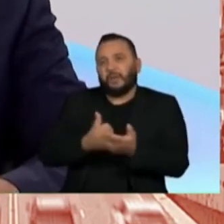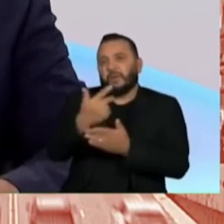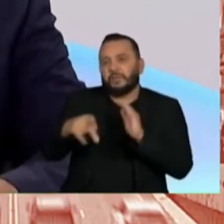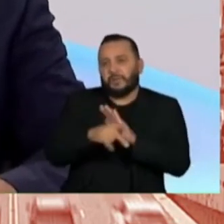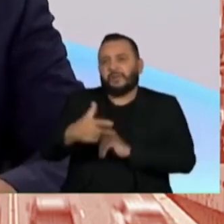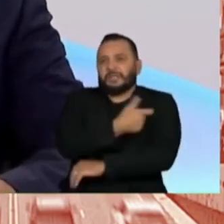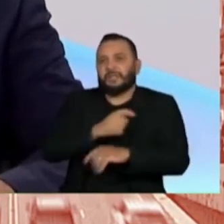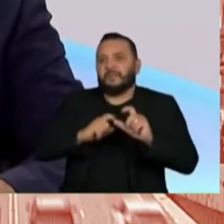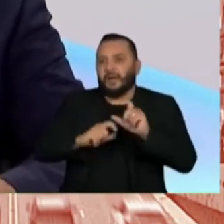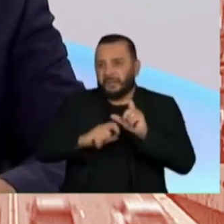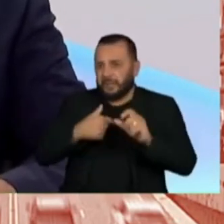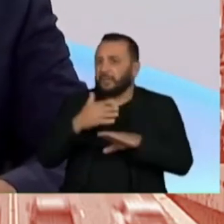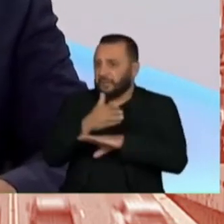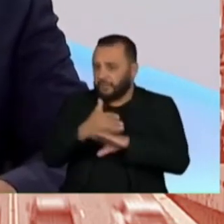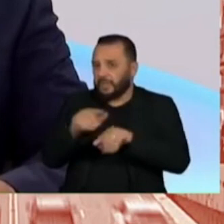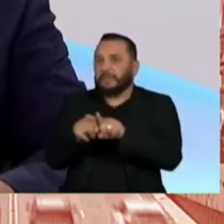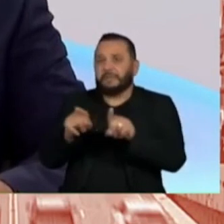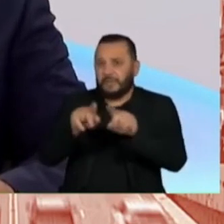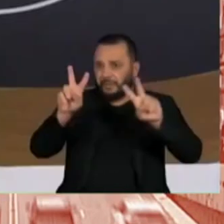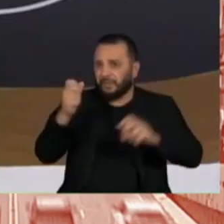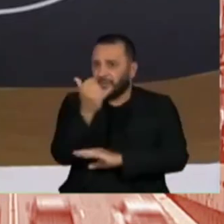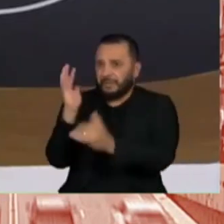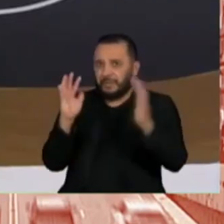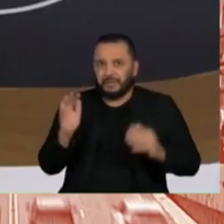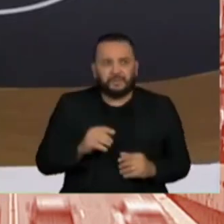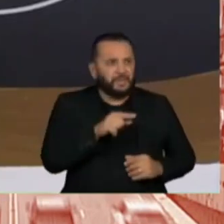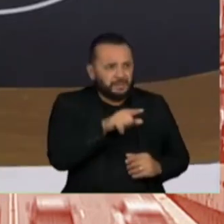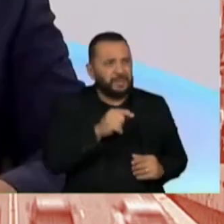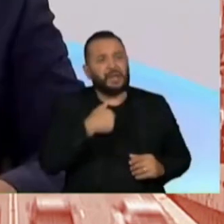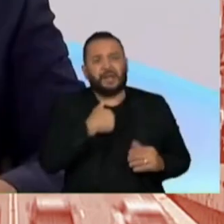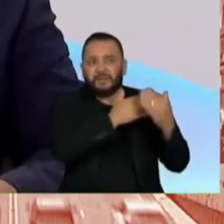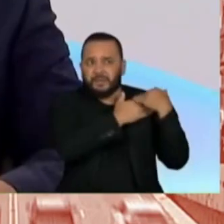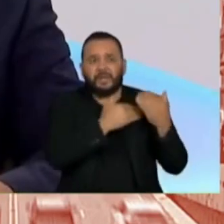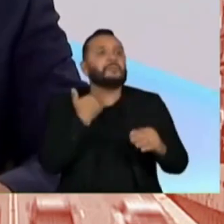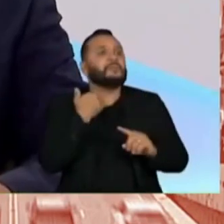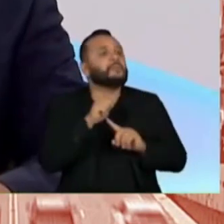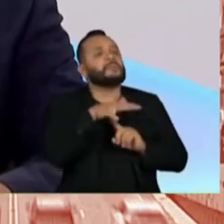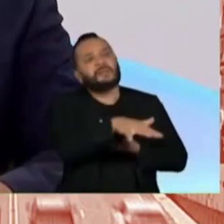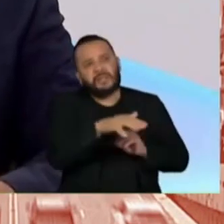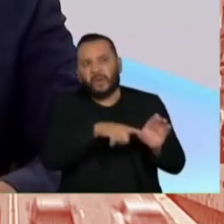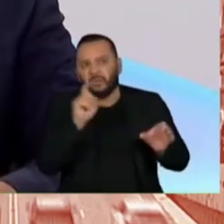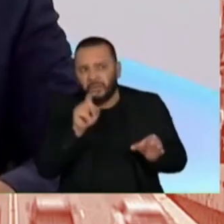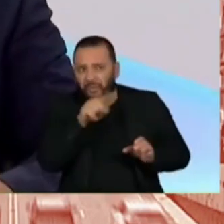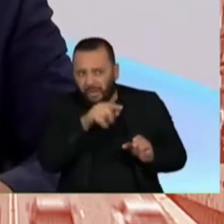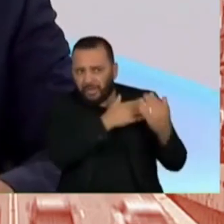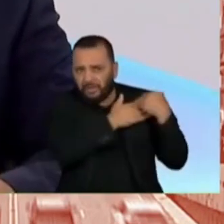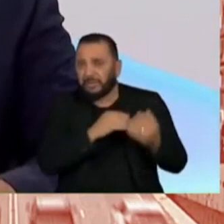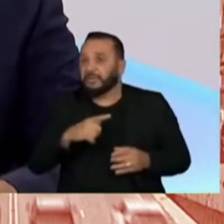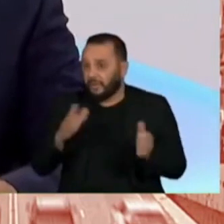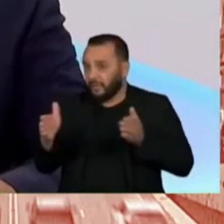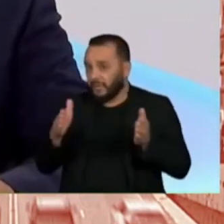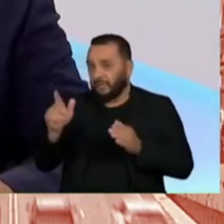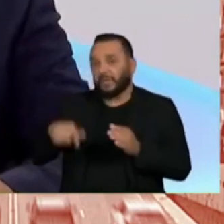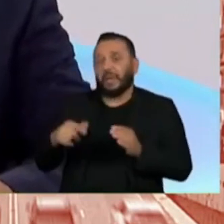tentando fazer as pazes, criar uma ponte para se manter no cargo. Né, para se manter no cargo. A conferir se é isso mesmo. Né?